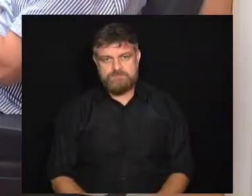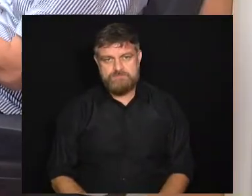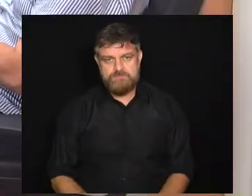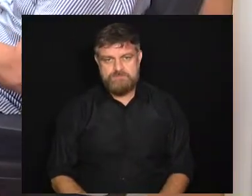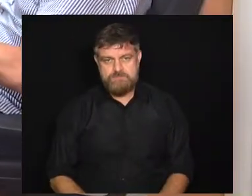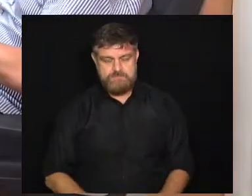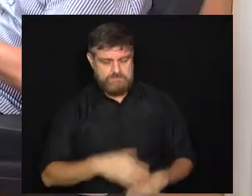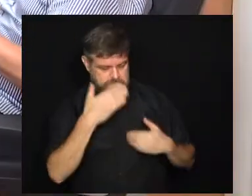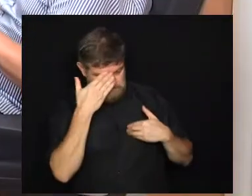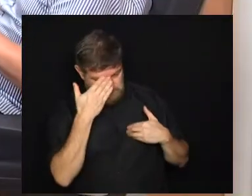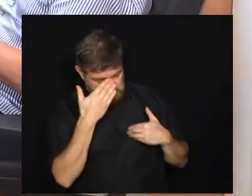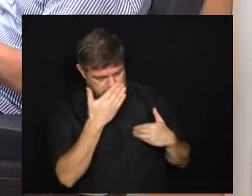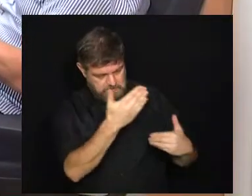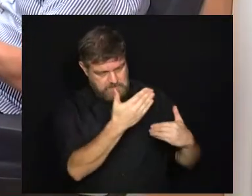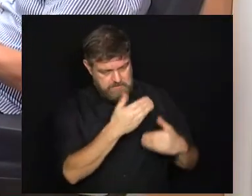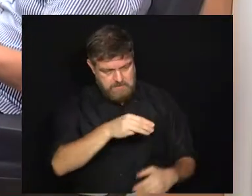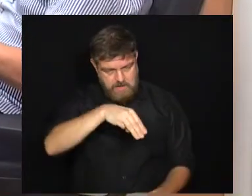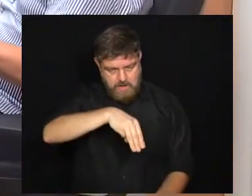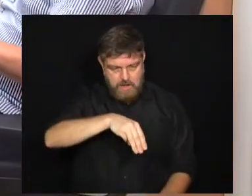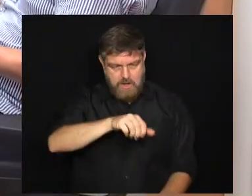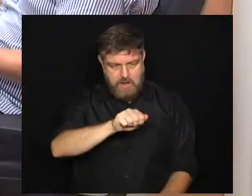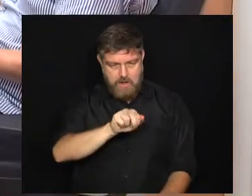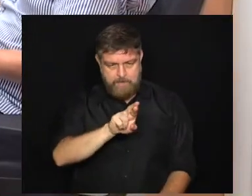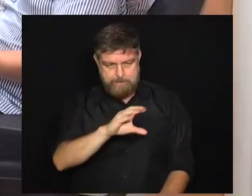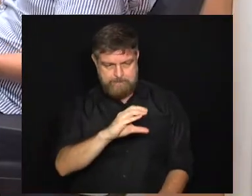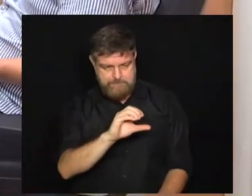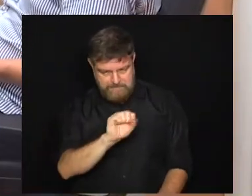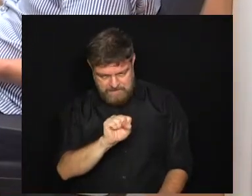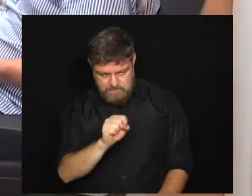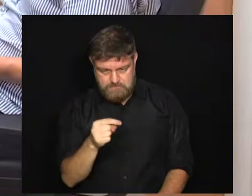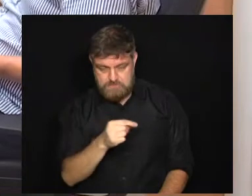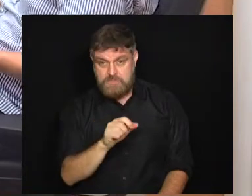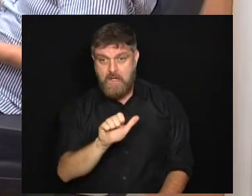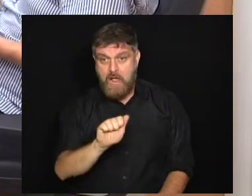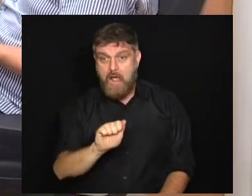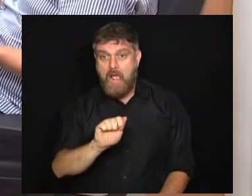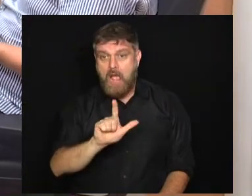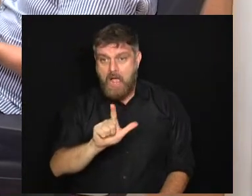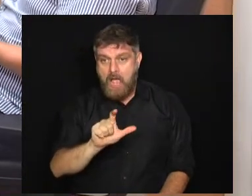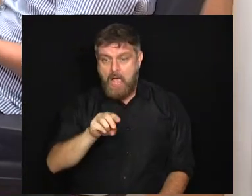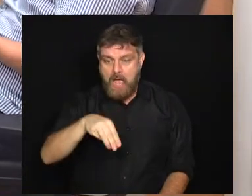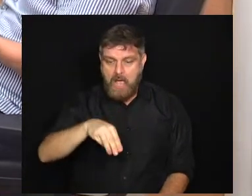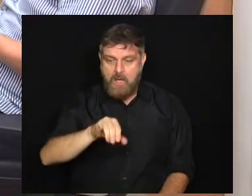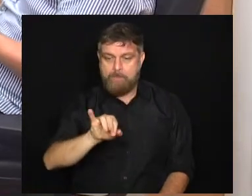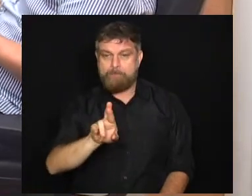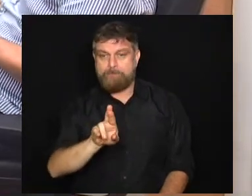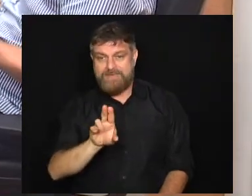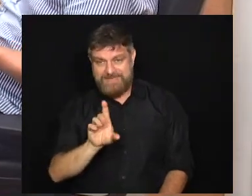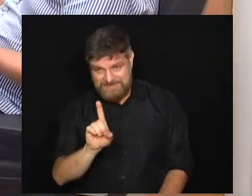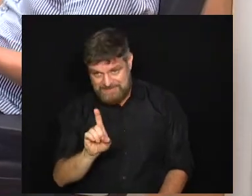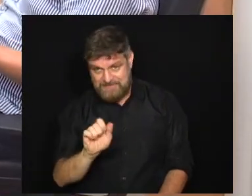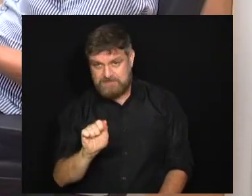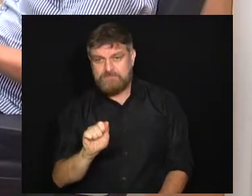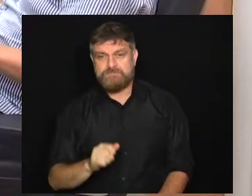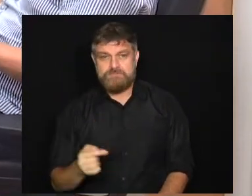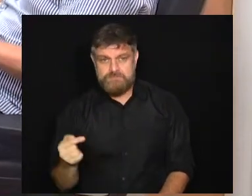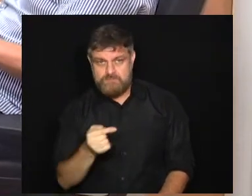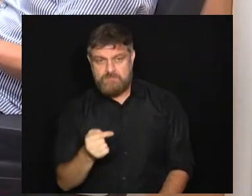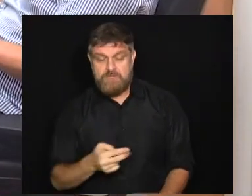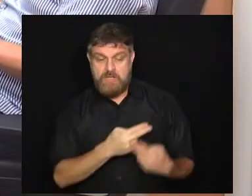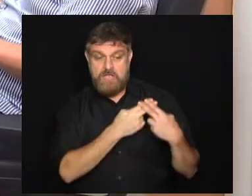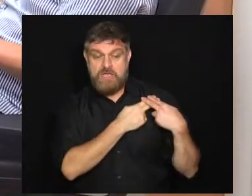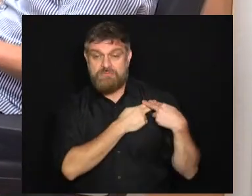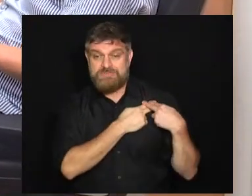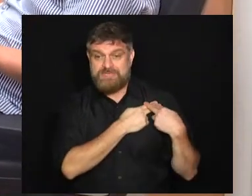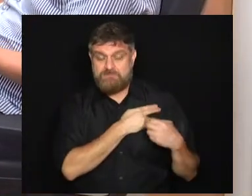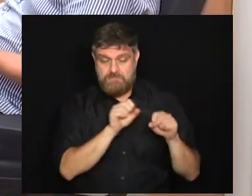Te agradeço, então, doutor Marcos Almeida, que é diretor clínico aí da Rede Mário Gatti, né? Técnico, perdão. Clínico não, técnico. Da Rede Mário